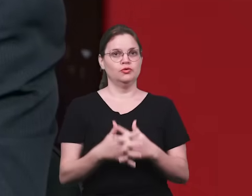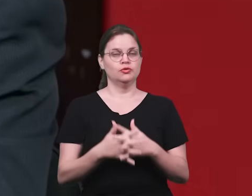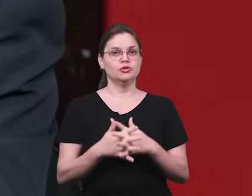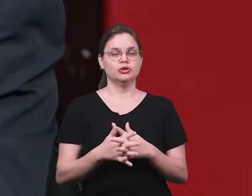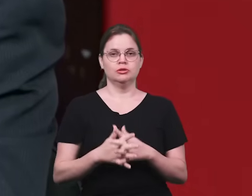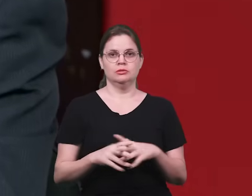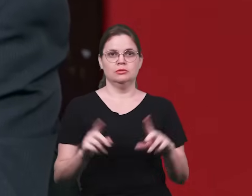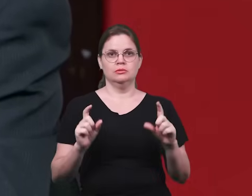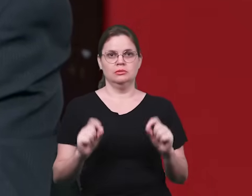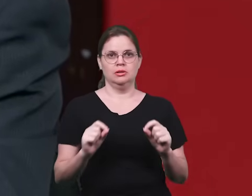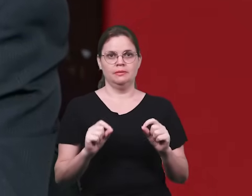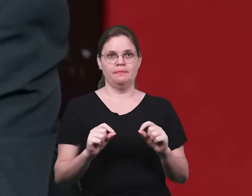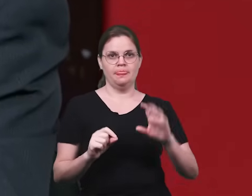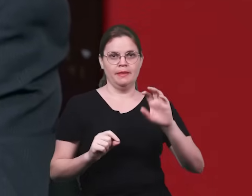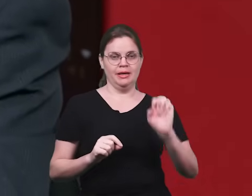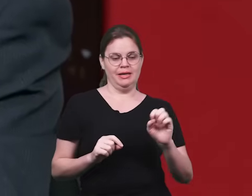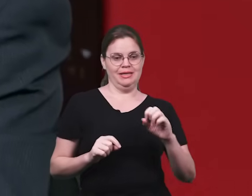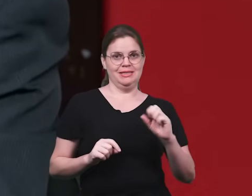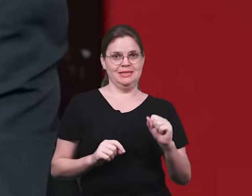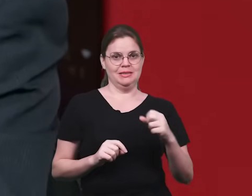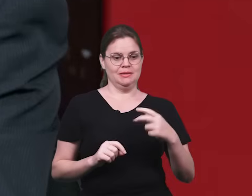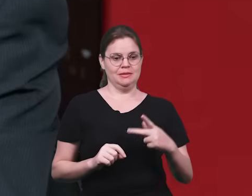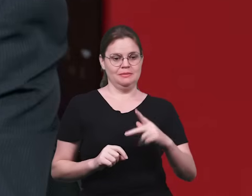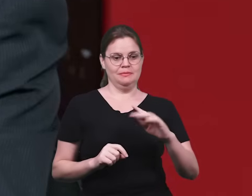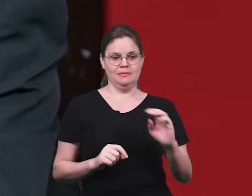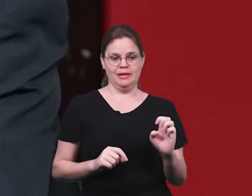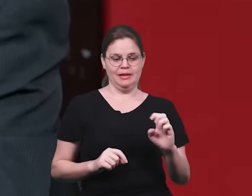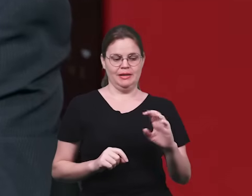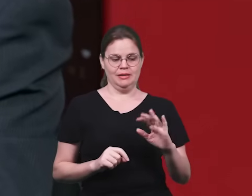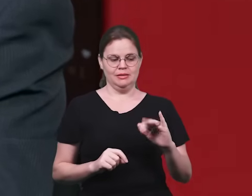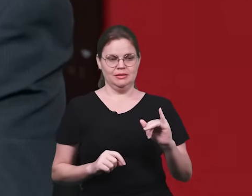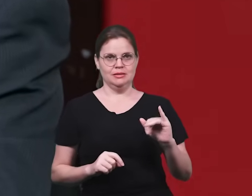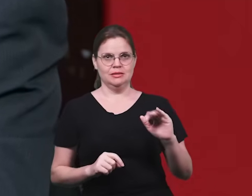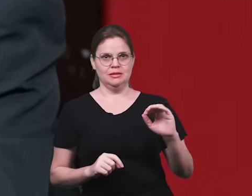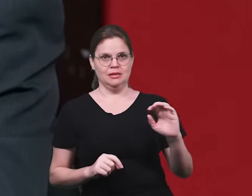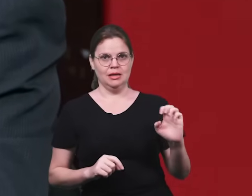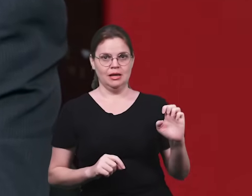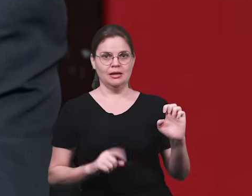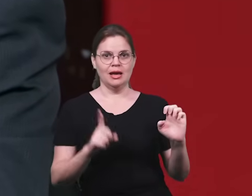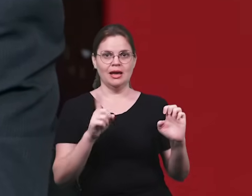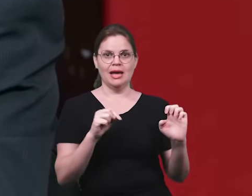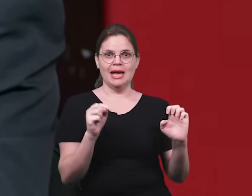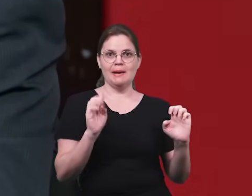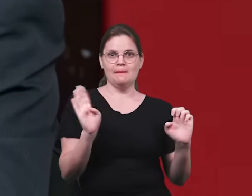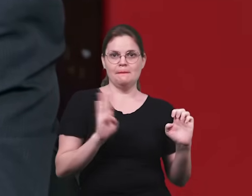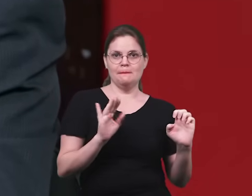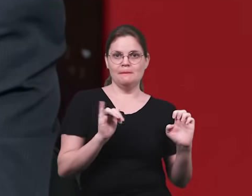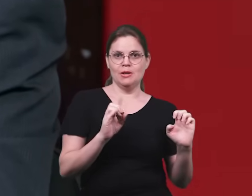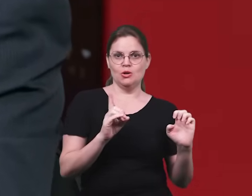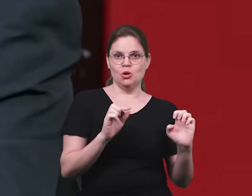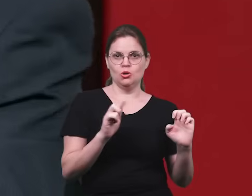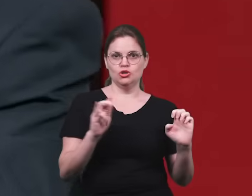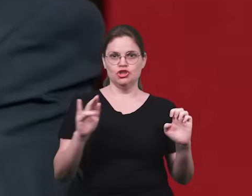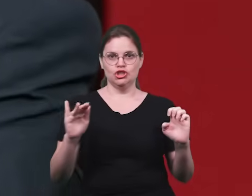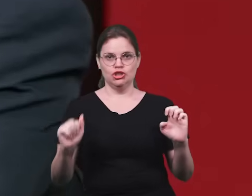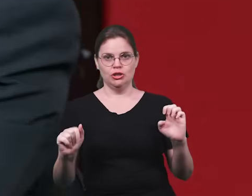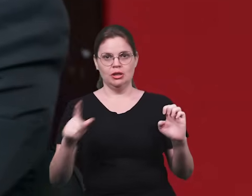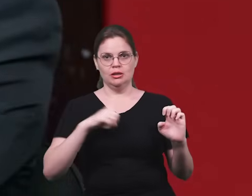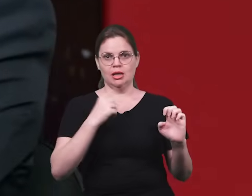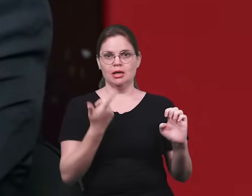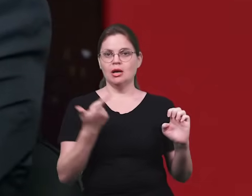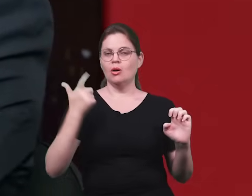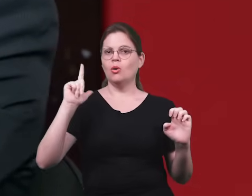se confundir a espécie que está descrita aqui na palavra com espécie biológica. A espécie biológica ela tem um conceito